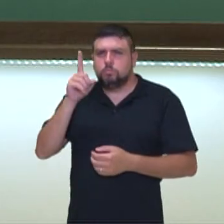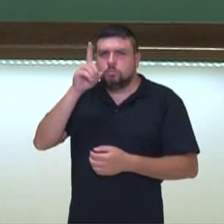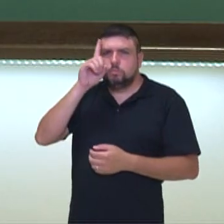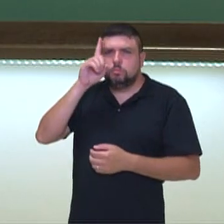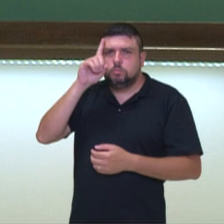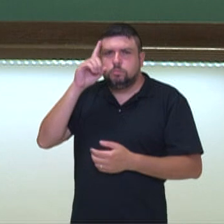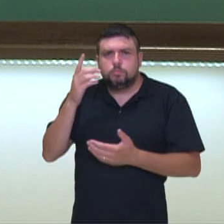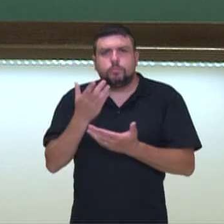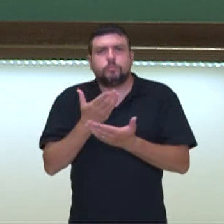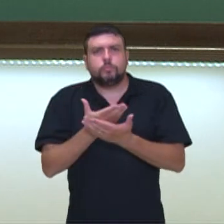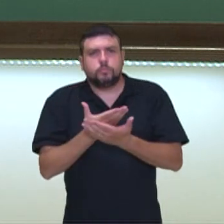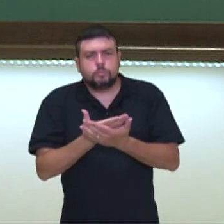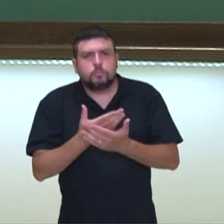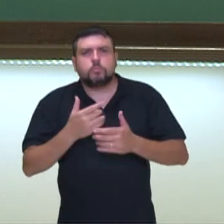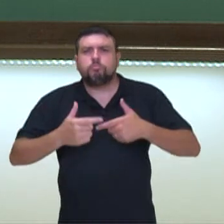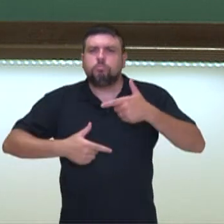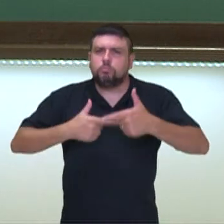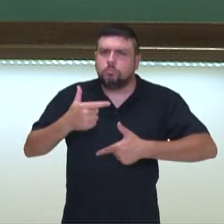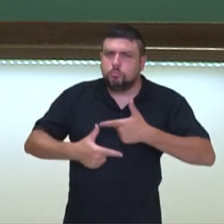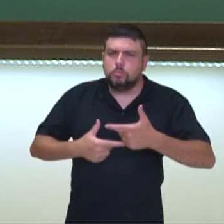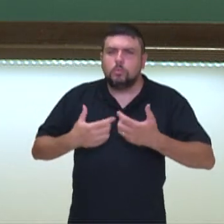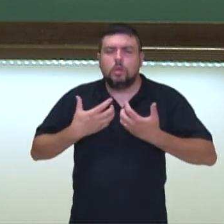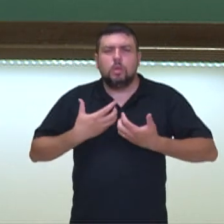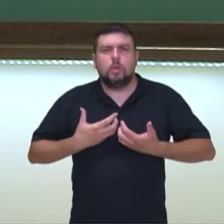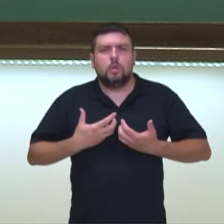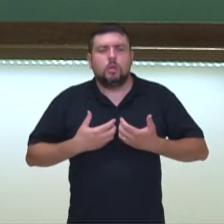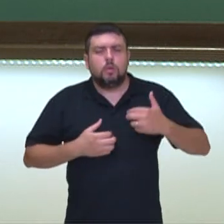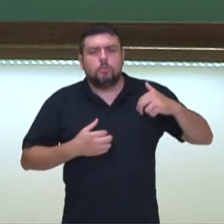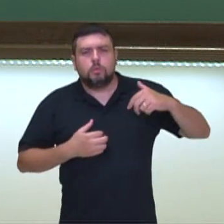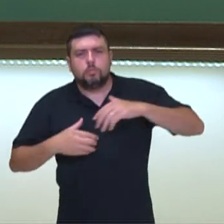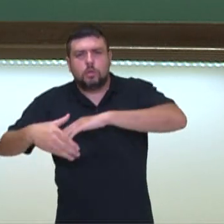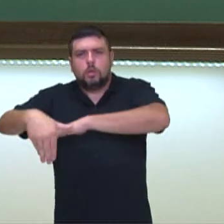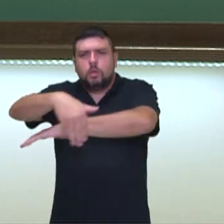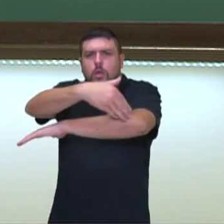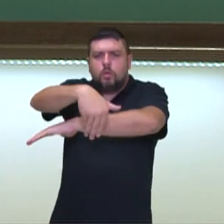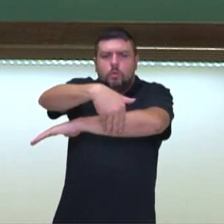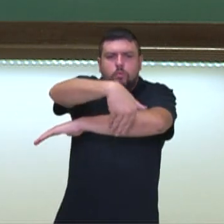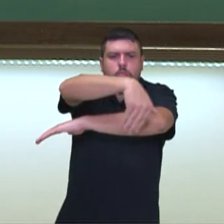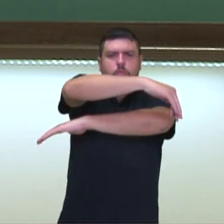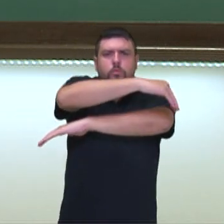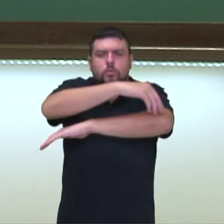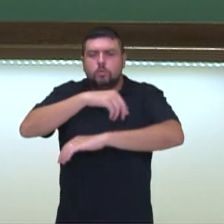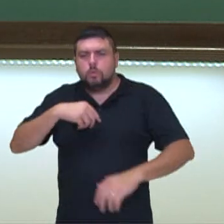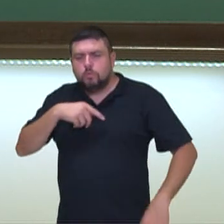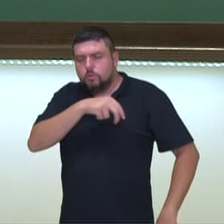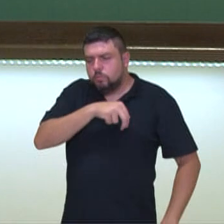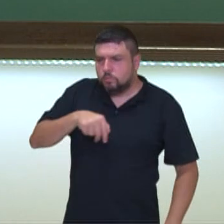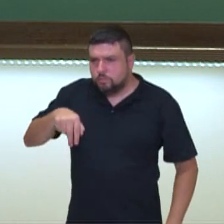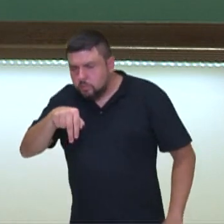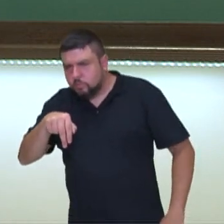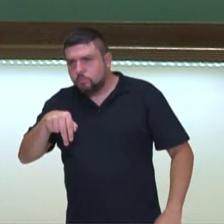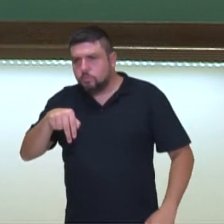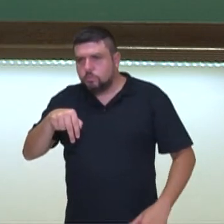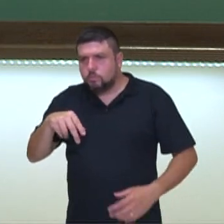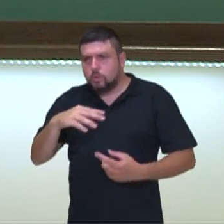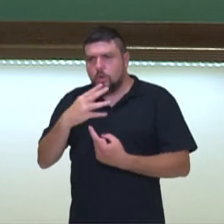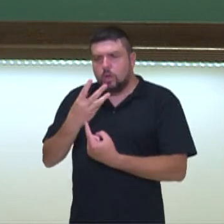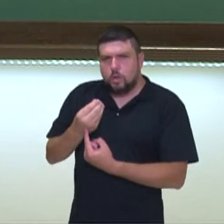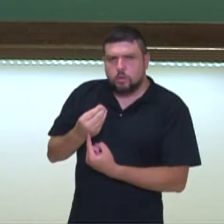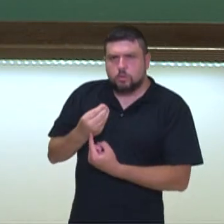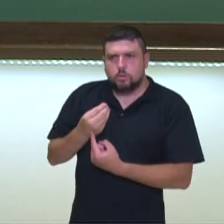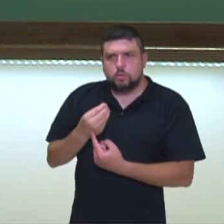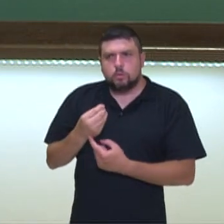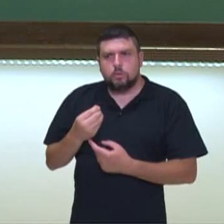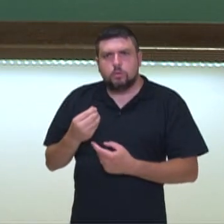de trabalho, cansado, e você vira a esquina e se depara com arte. É ilegal? Não